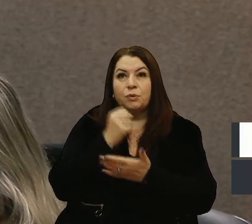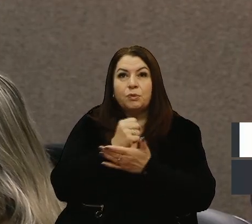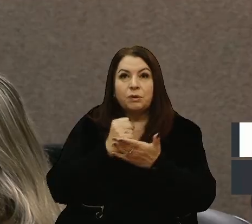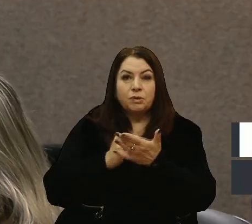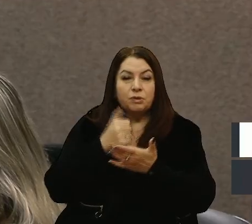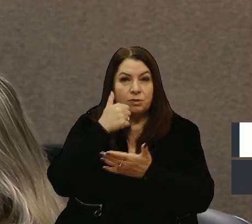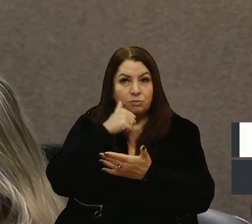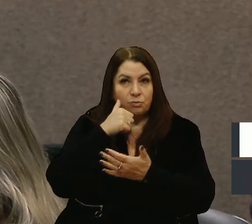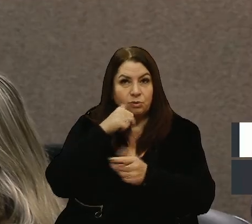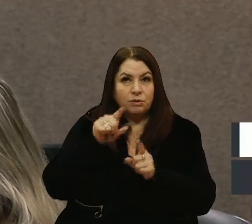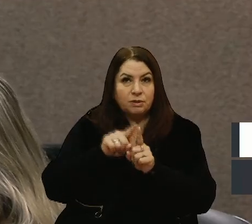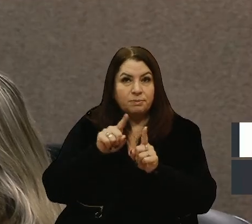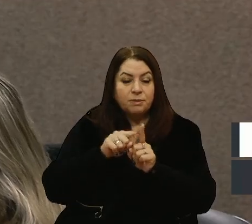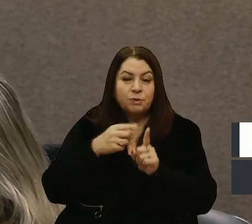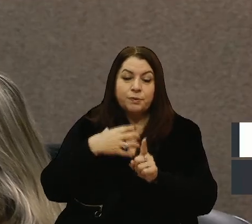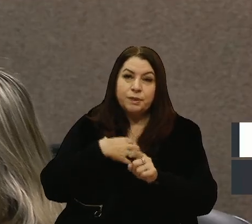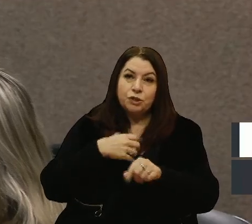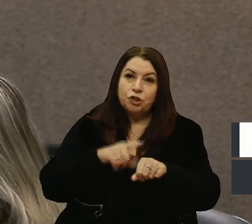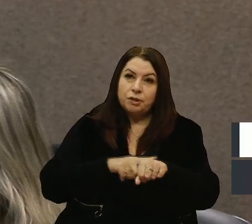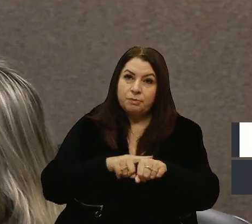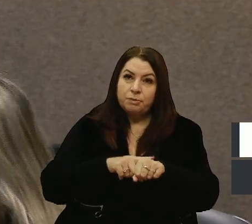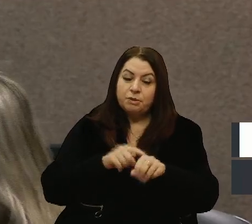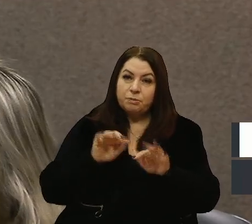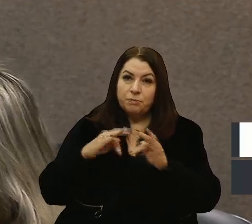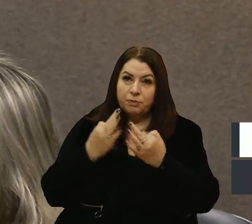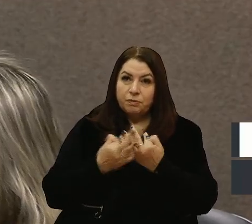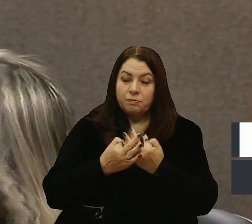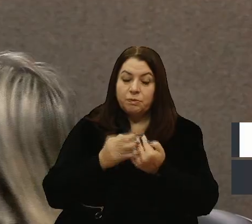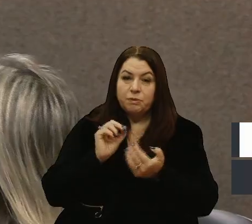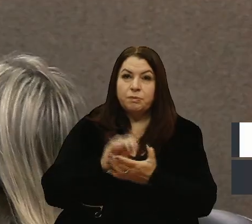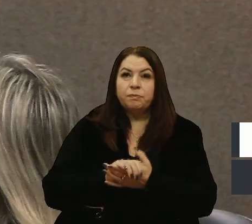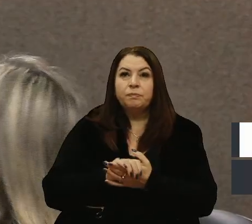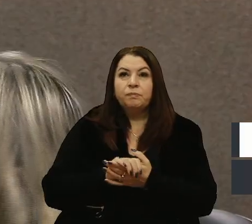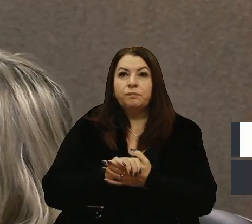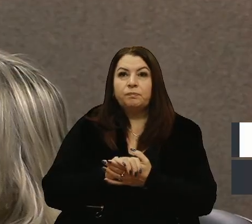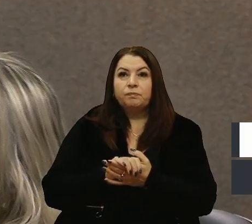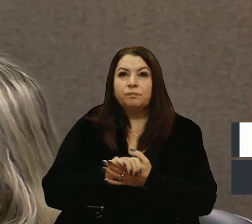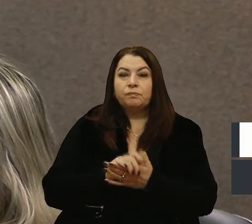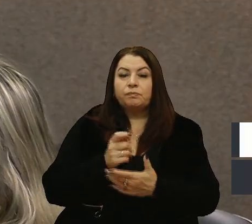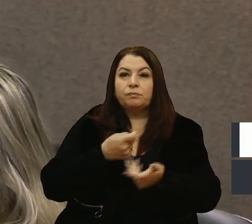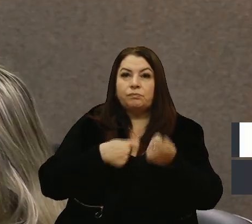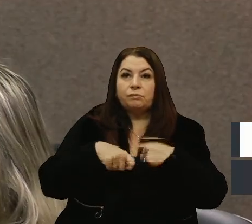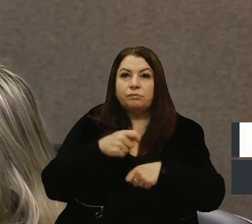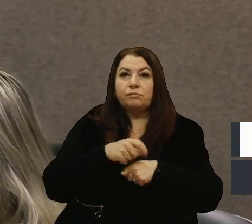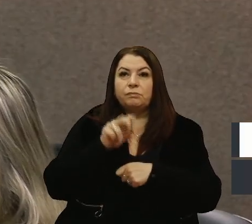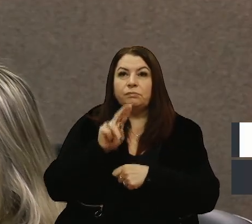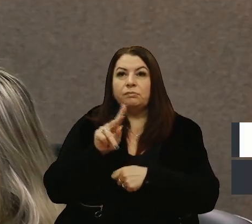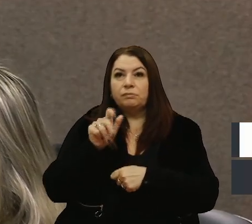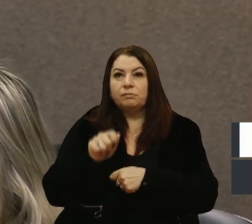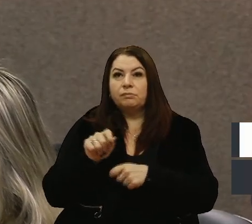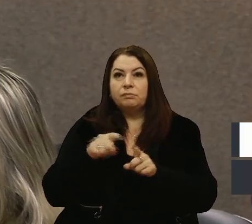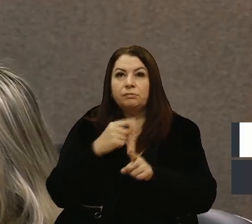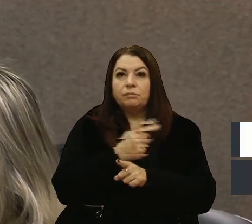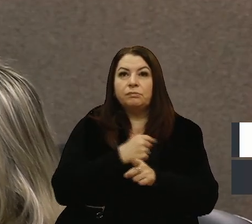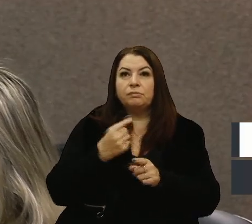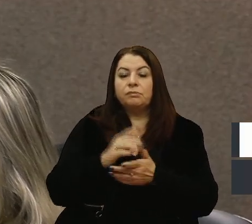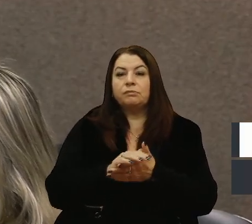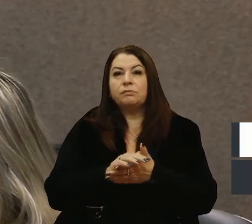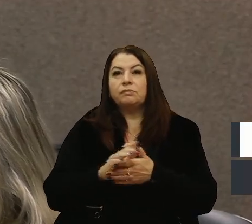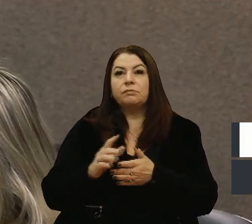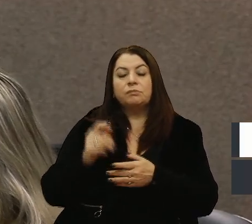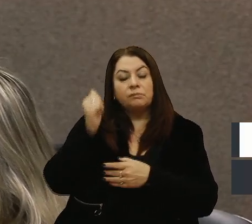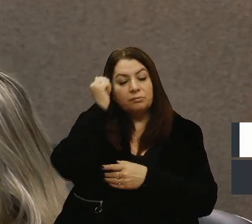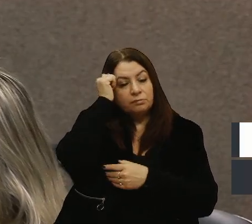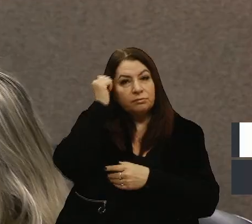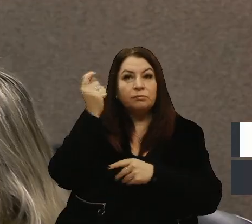senhora. Inclusive, eu senti na pele, com a minha família, o que era a administração dela na UPA. Então, espero que voltem atrás e